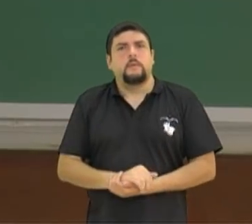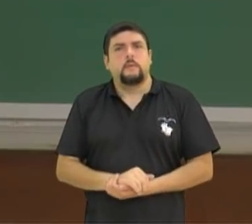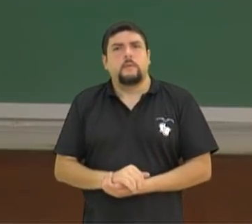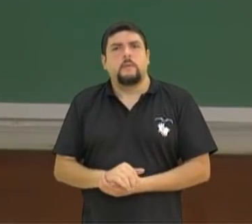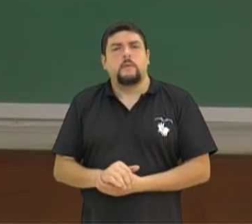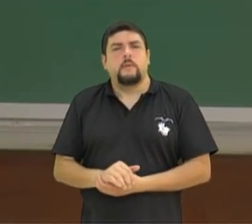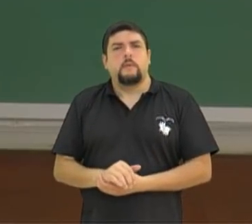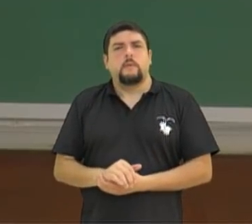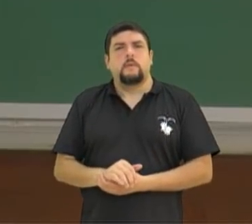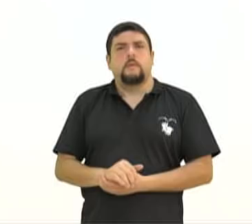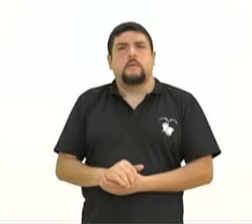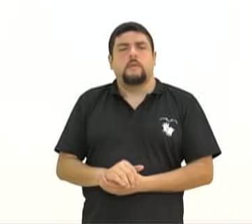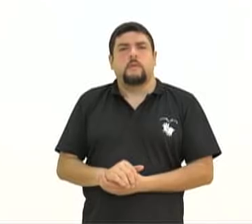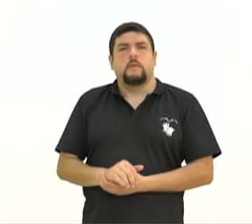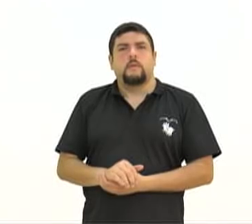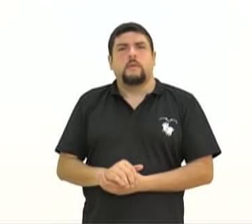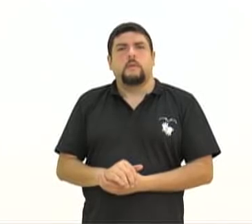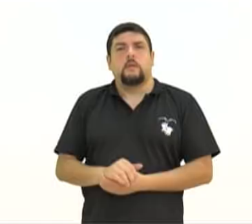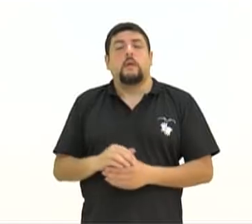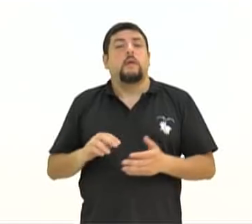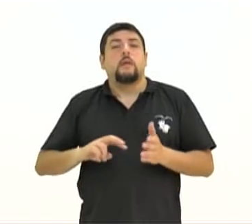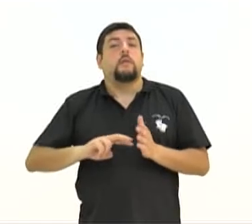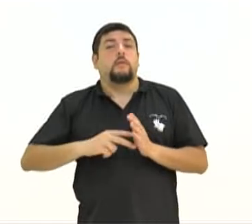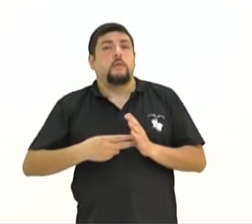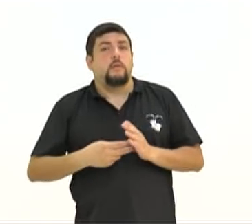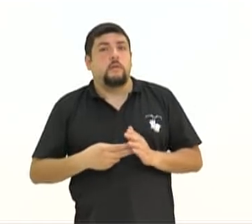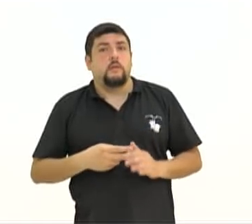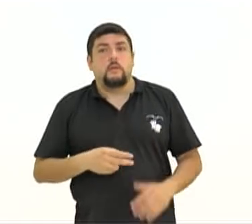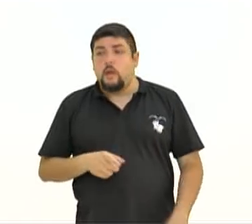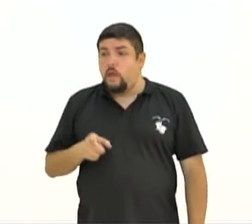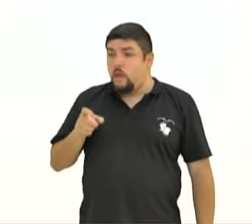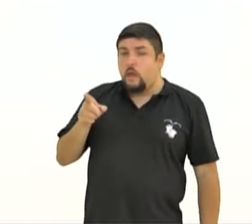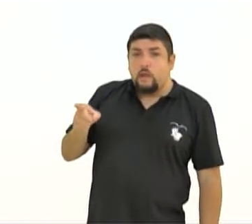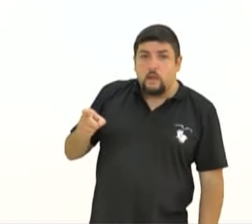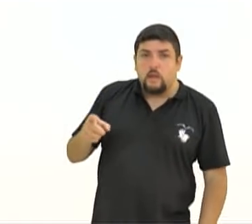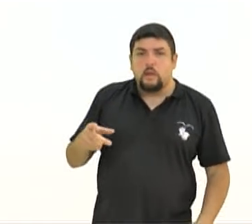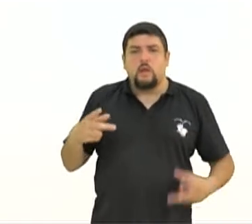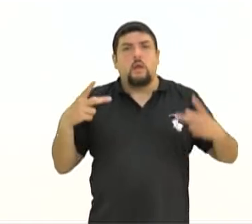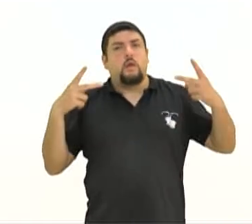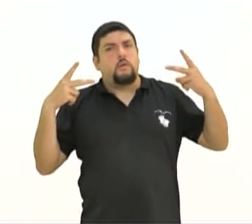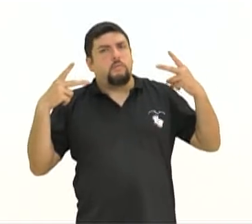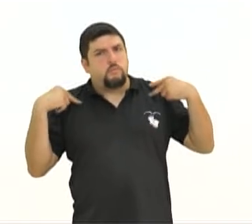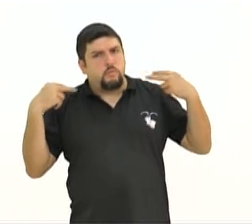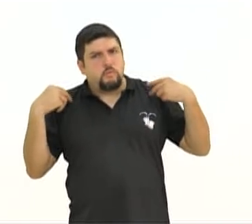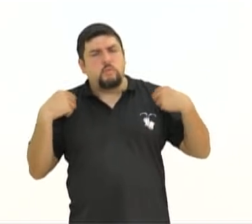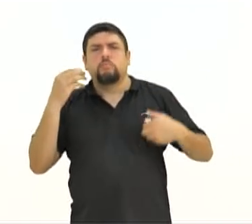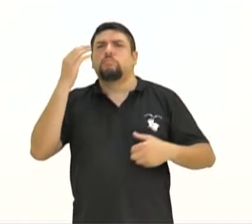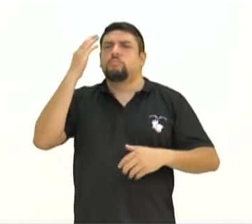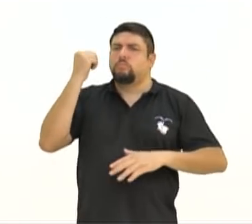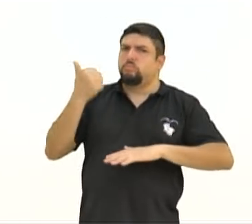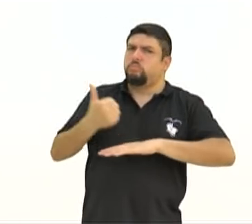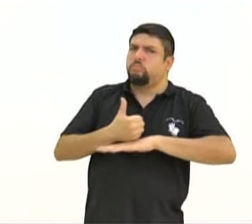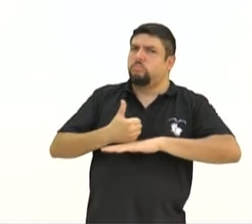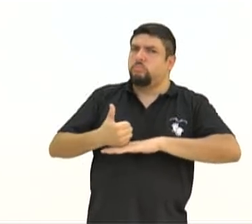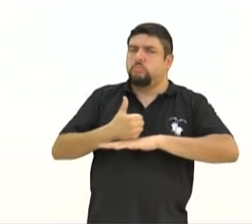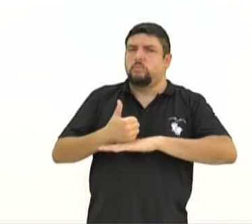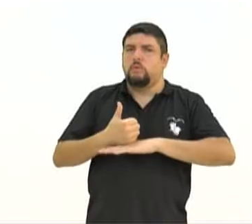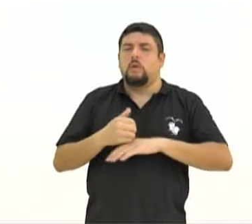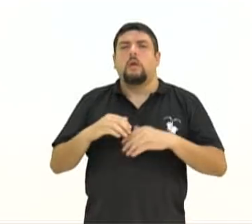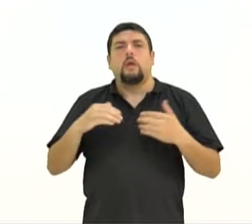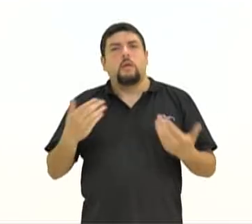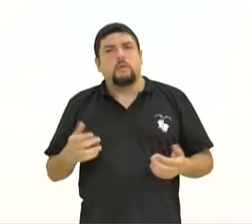sentido dessa frase? Né? Então, o enunciador quis dizer, Edna é uma motorista de primeira categoria. Substituiu a